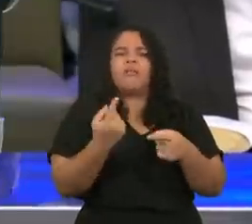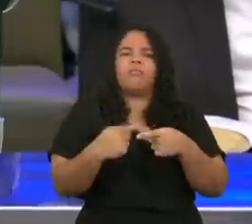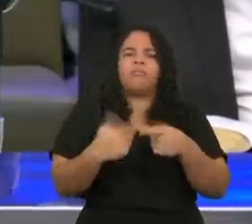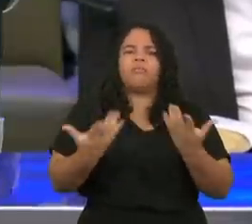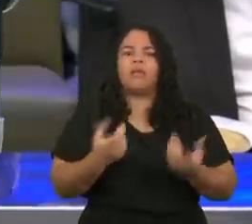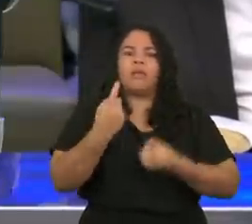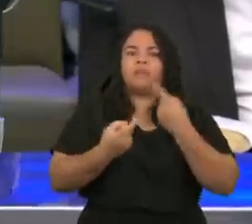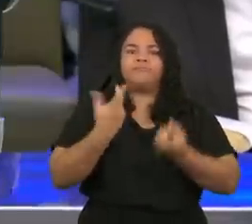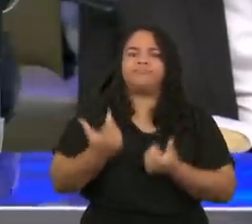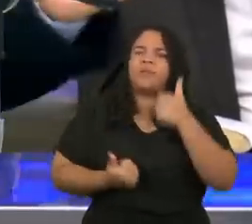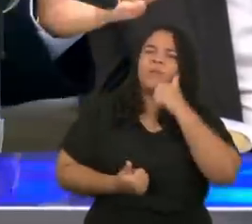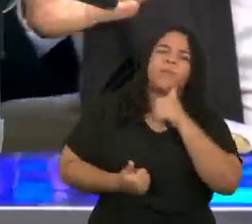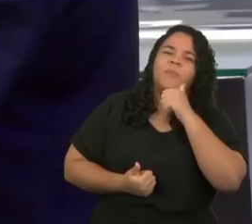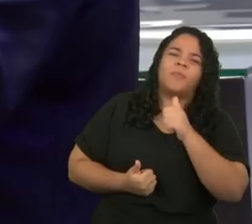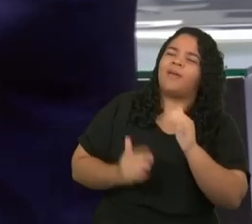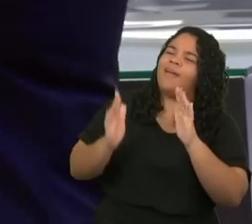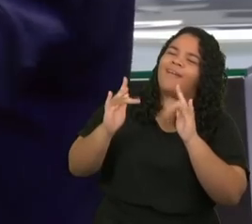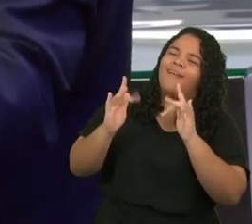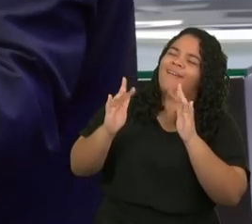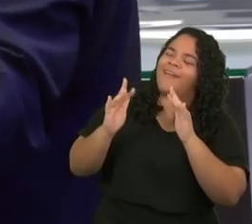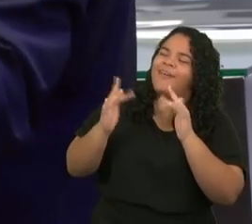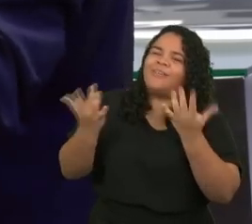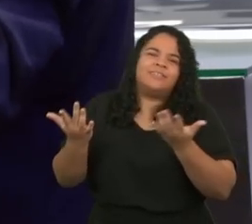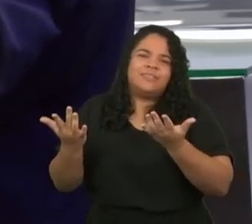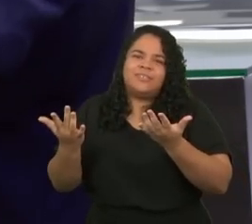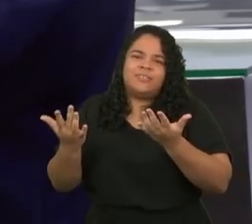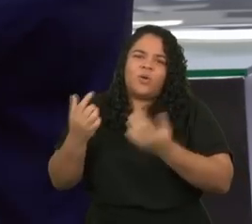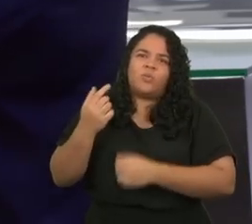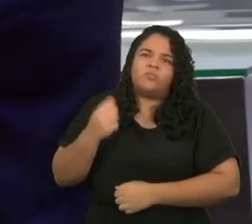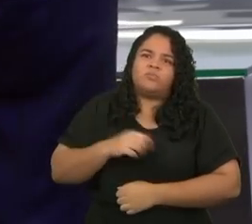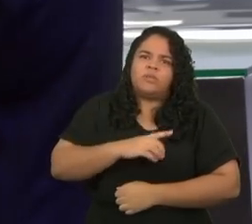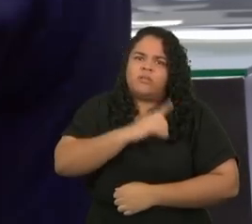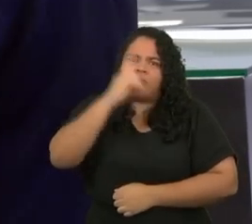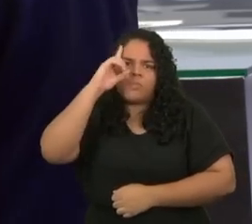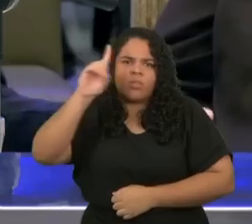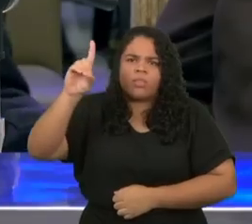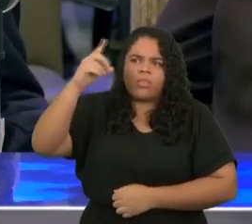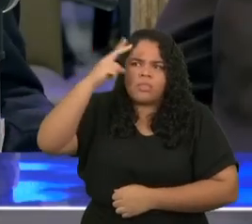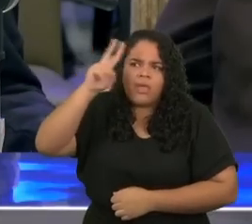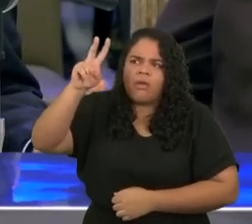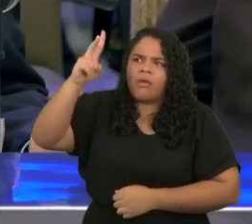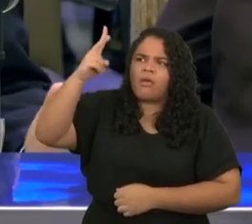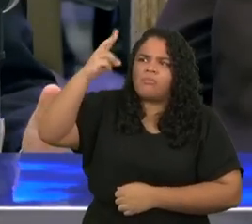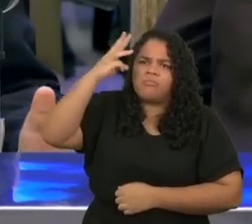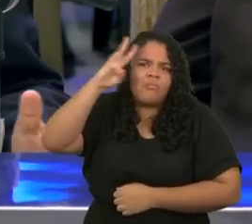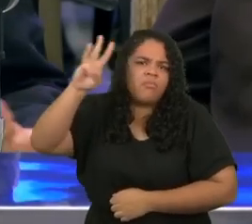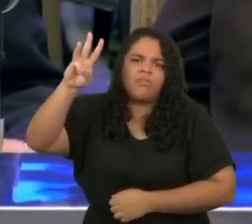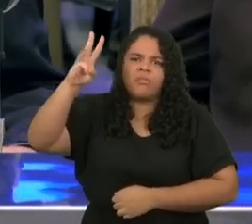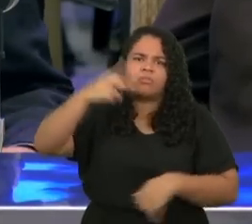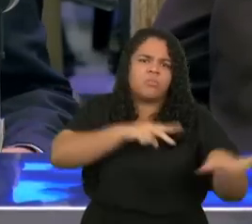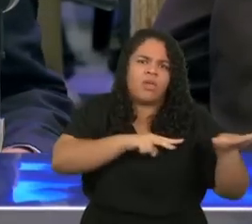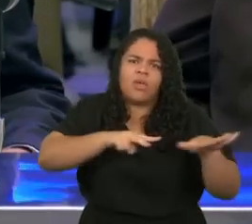e com poucos dias já se entrega já se entrega totalmente e